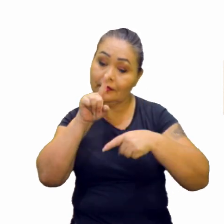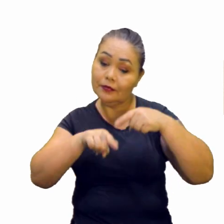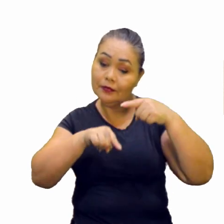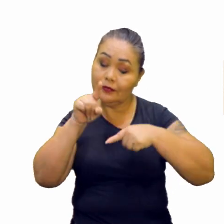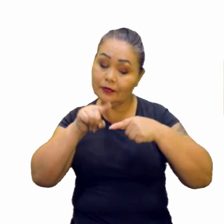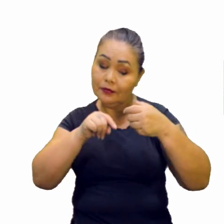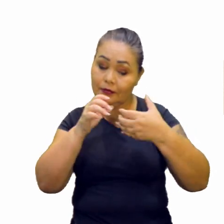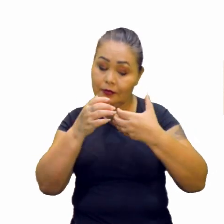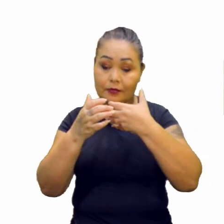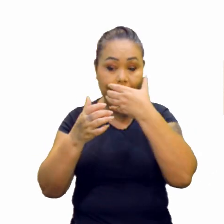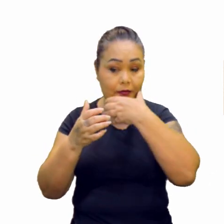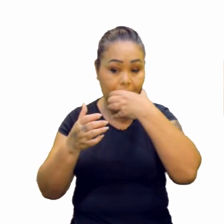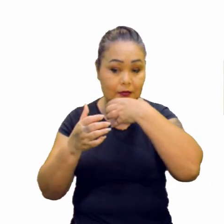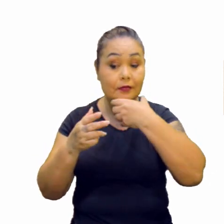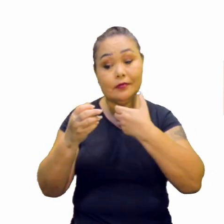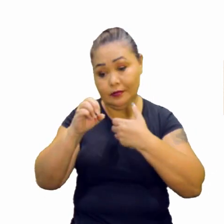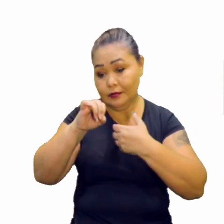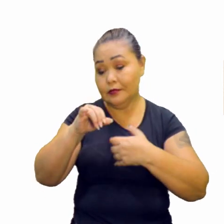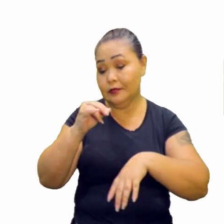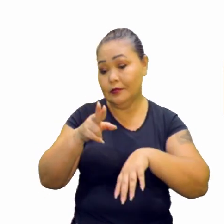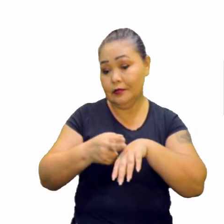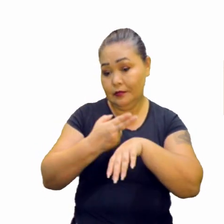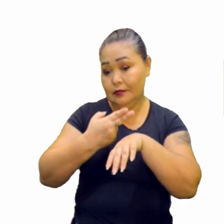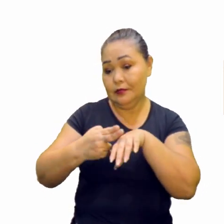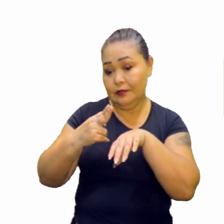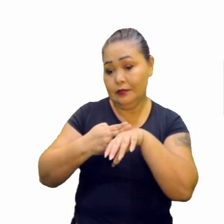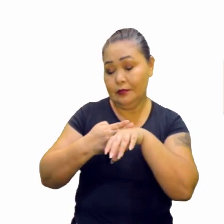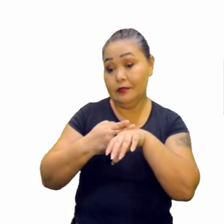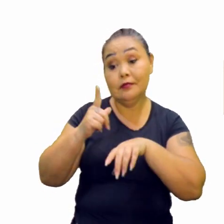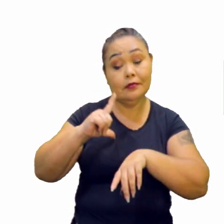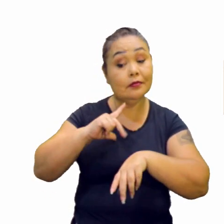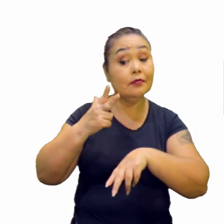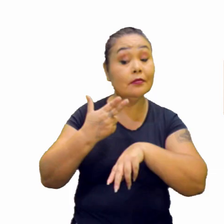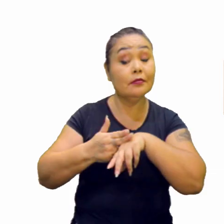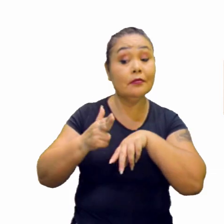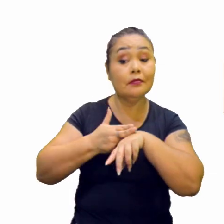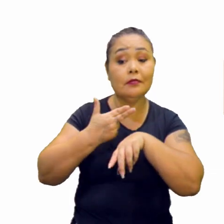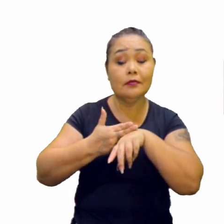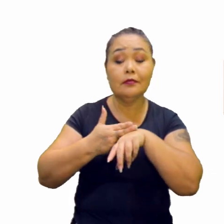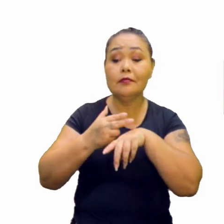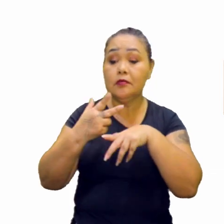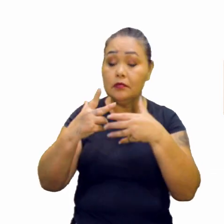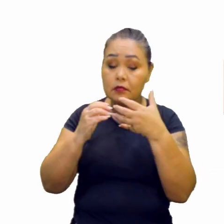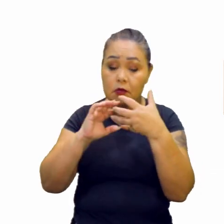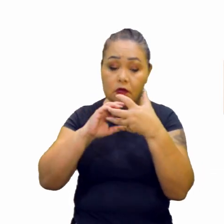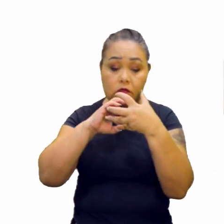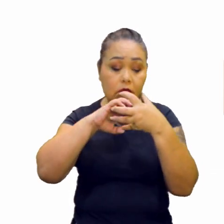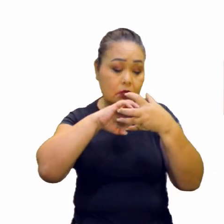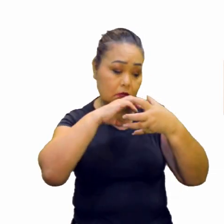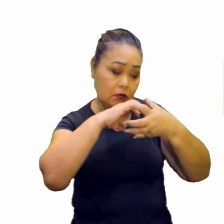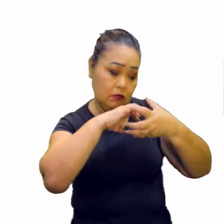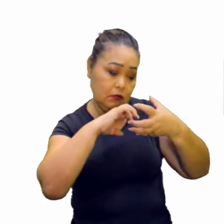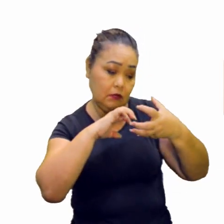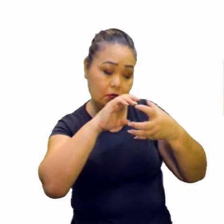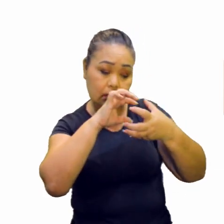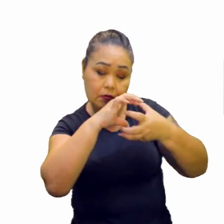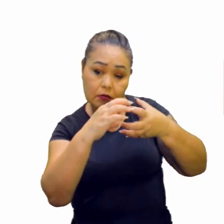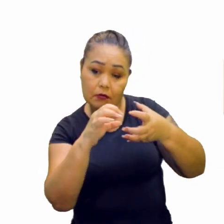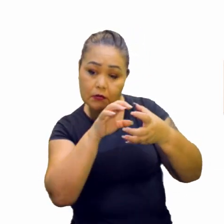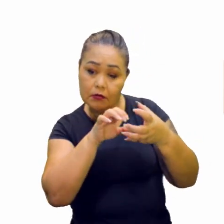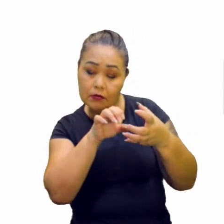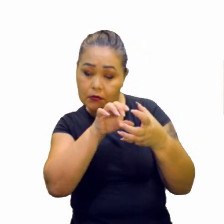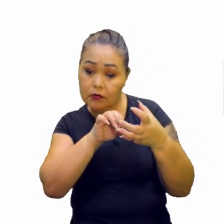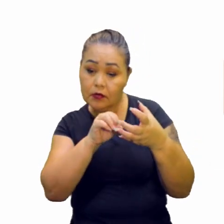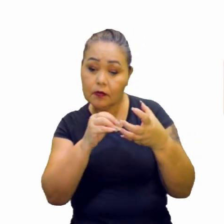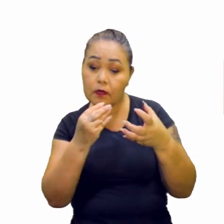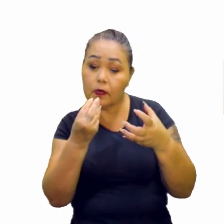o cacau, tem cacau que tem mais carne, E também concentração dos princípios